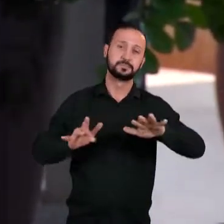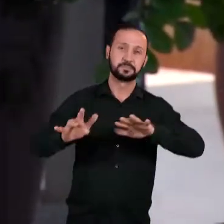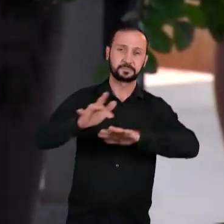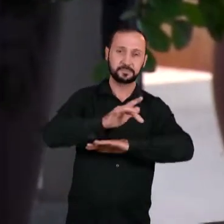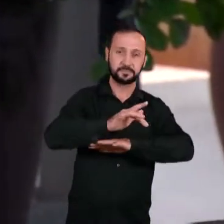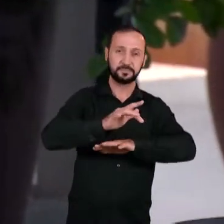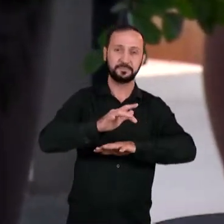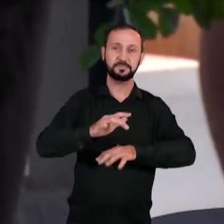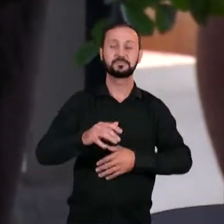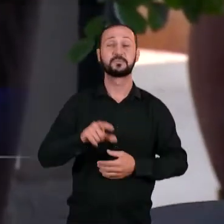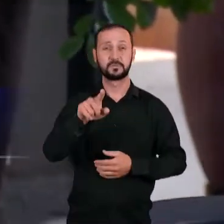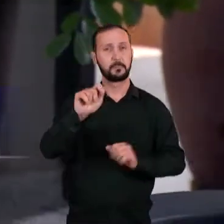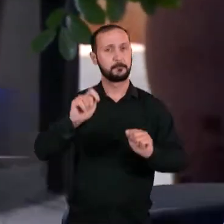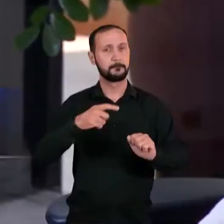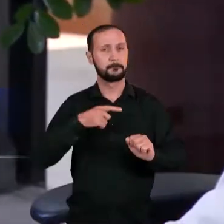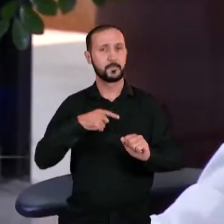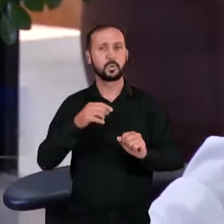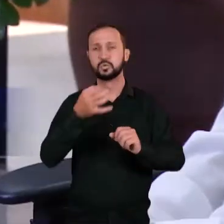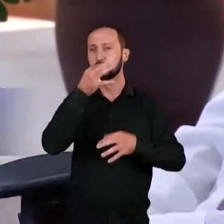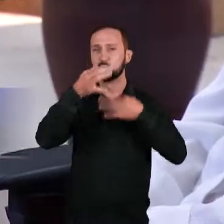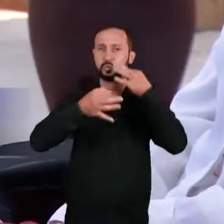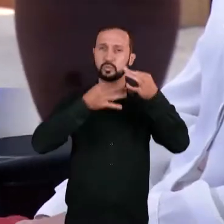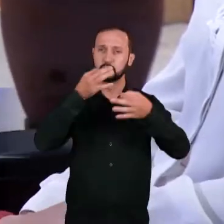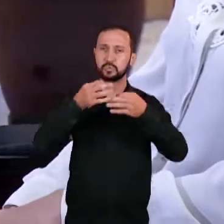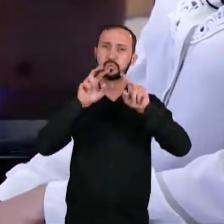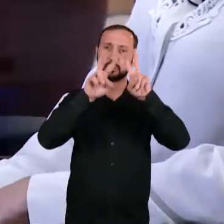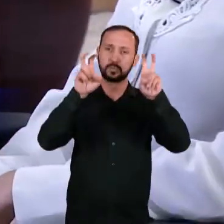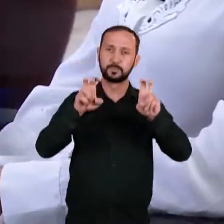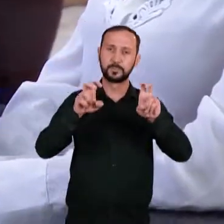mídias sociais. Você pode ainda enviar sugestões de temas